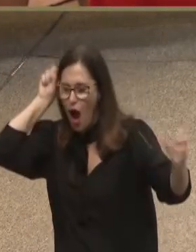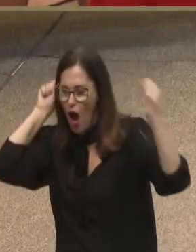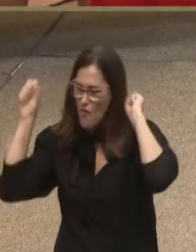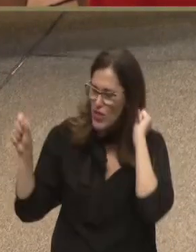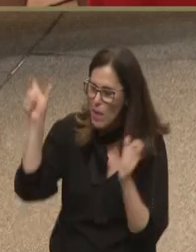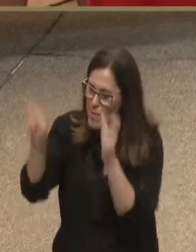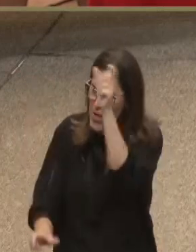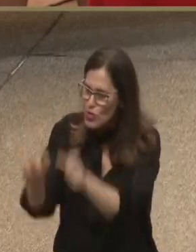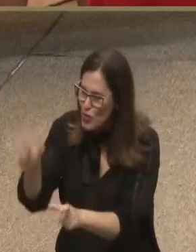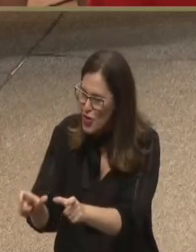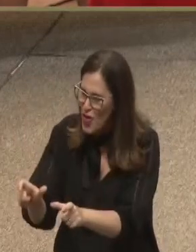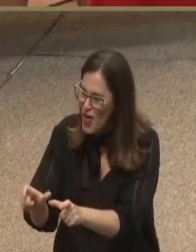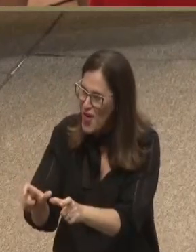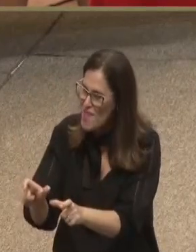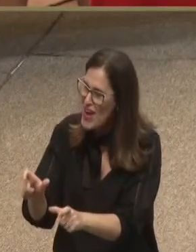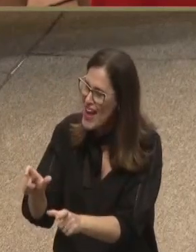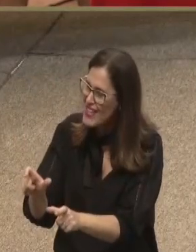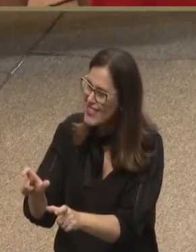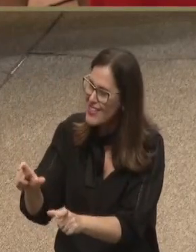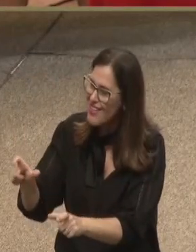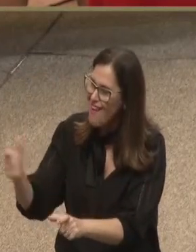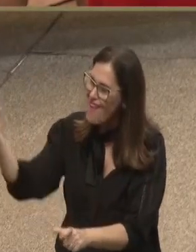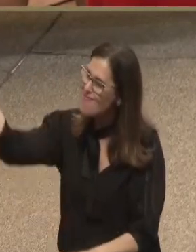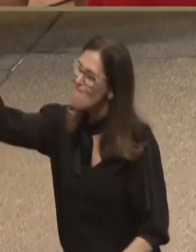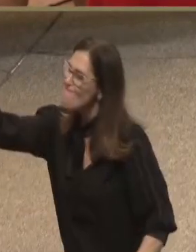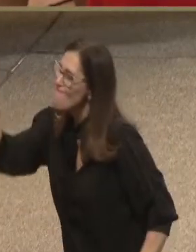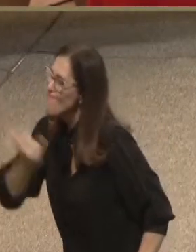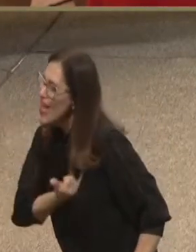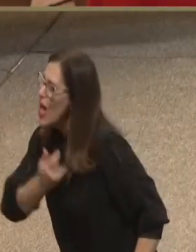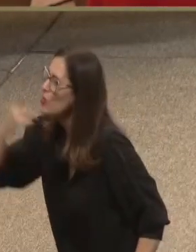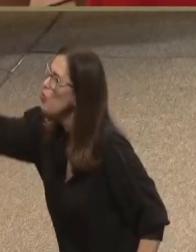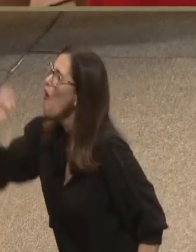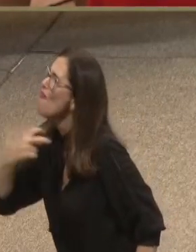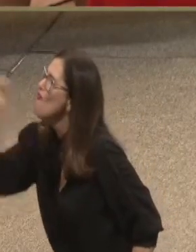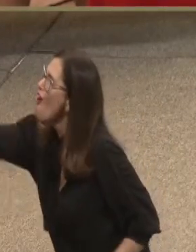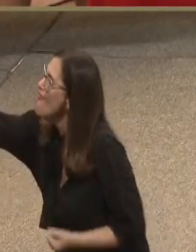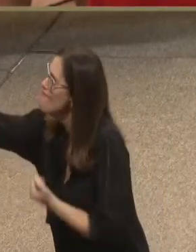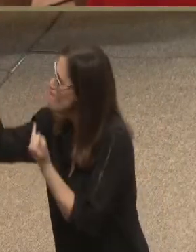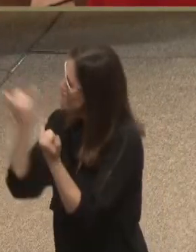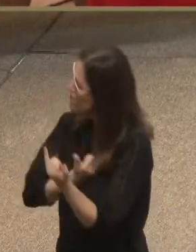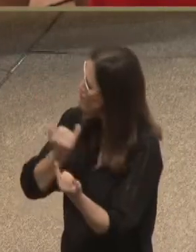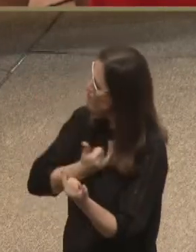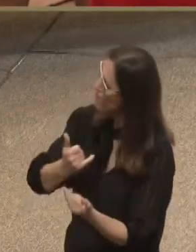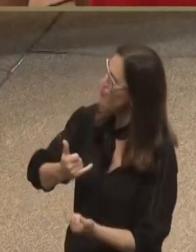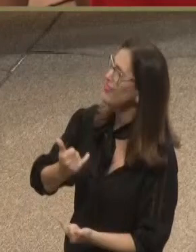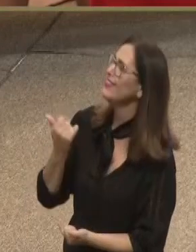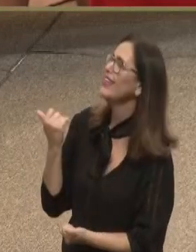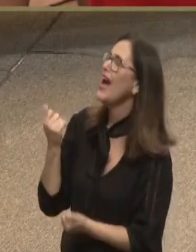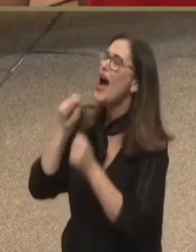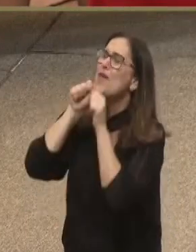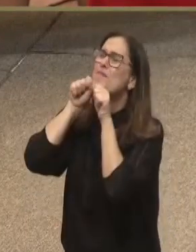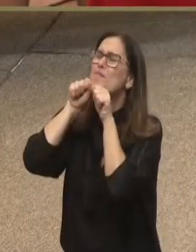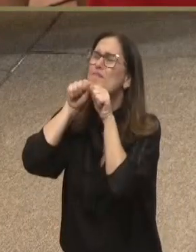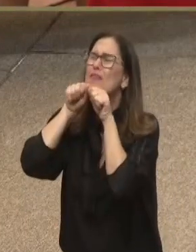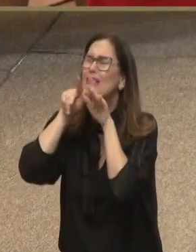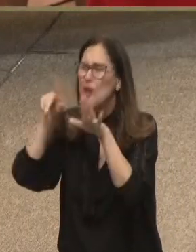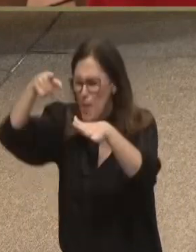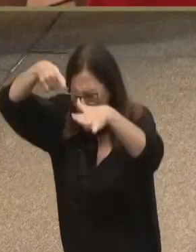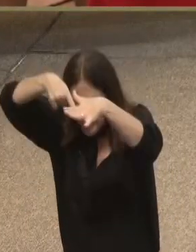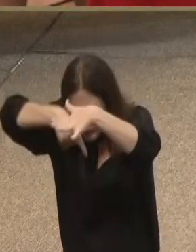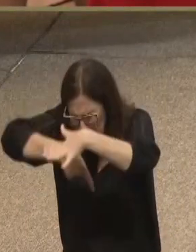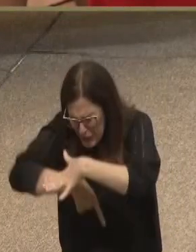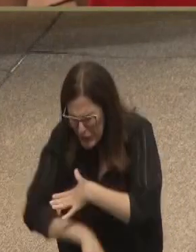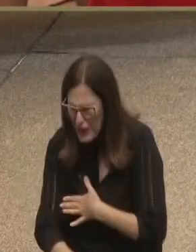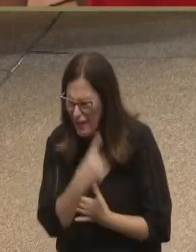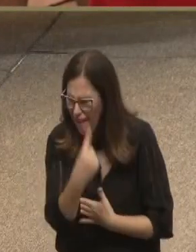homens, eles conseguem ouvir a Tua voz, que és Pai, Senhor. Abençoa profundamente, Deus, a